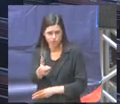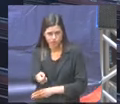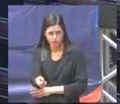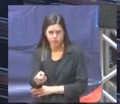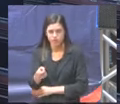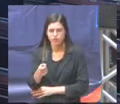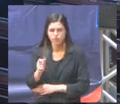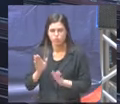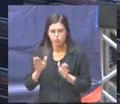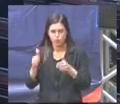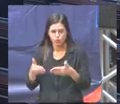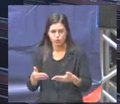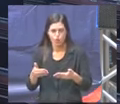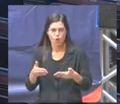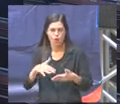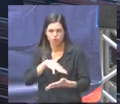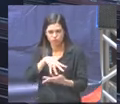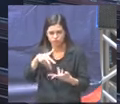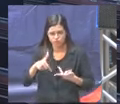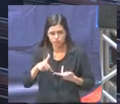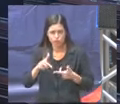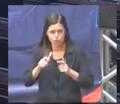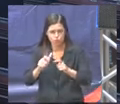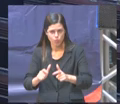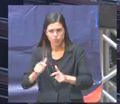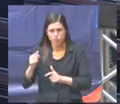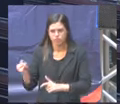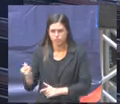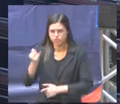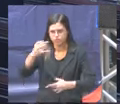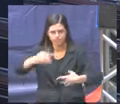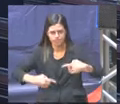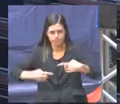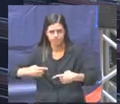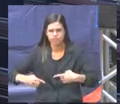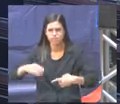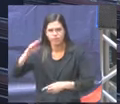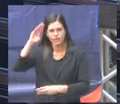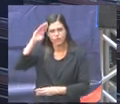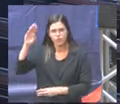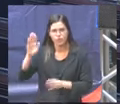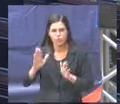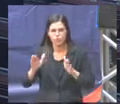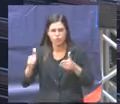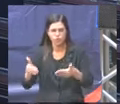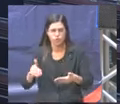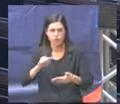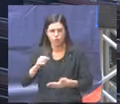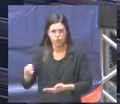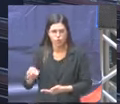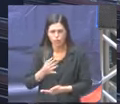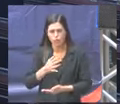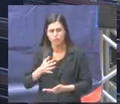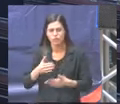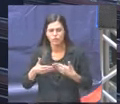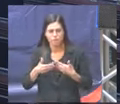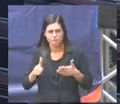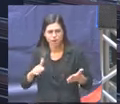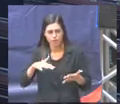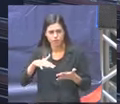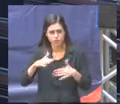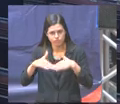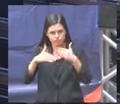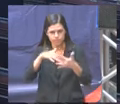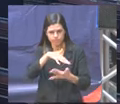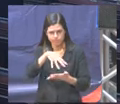cooperação internacional, tem sido uma arena fundamental para essas discussões, especialmente com o foco crescente em inovação aberta e desenvolvimento sustentável, como